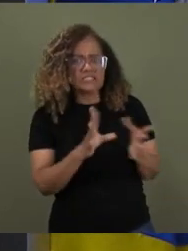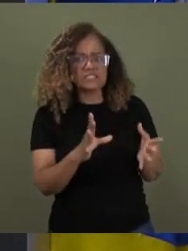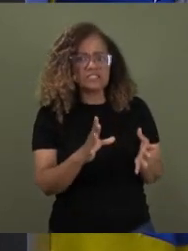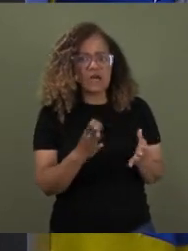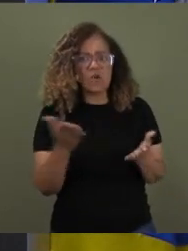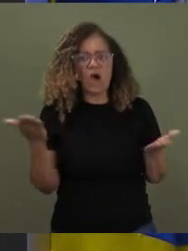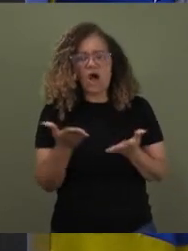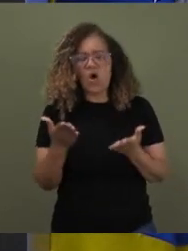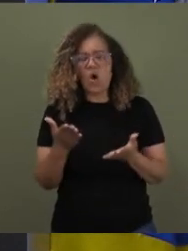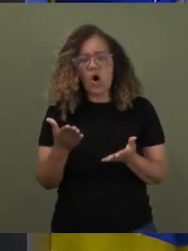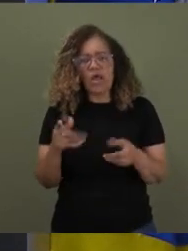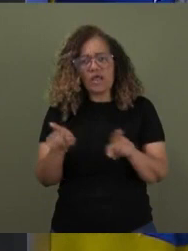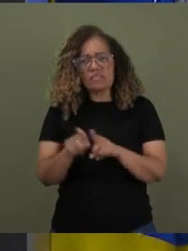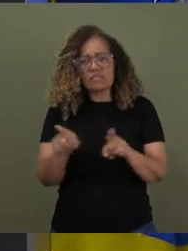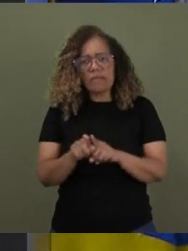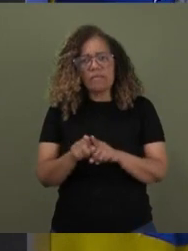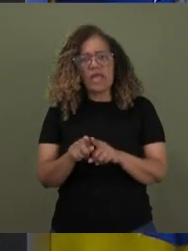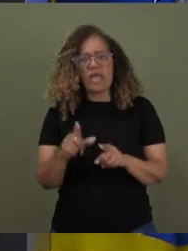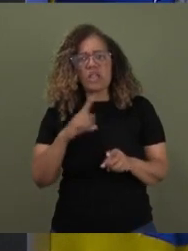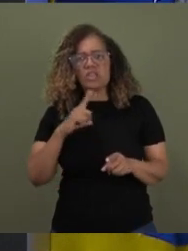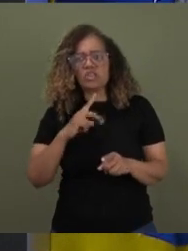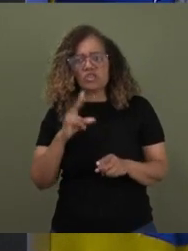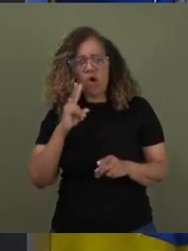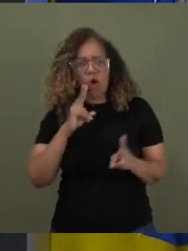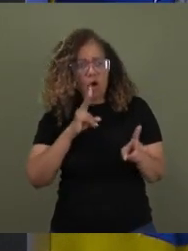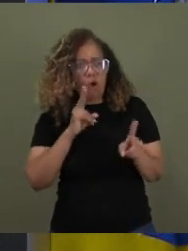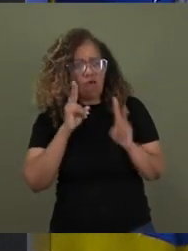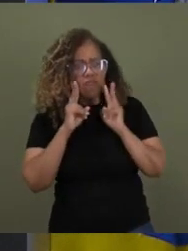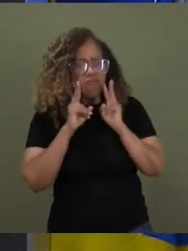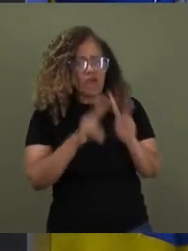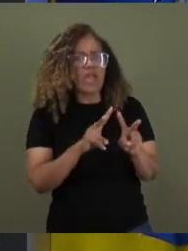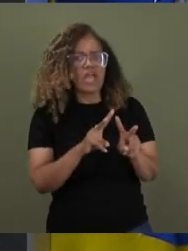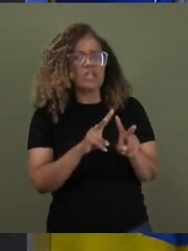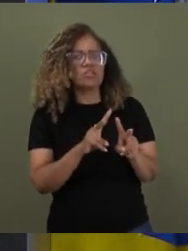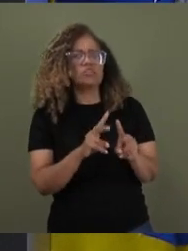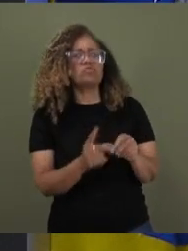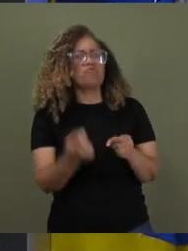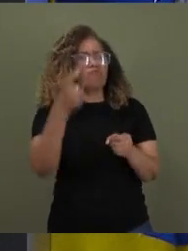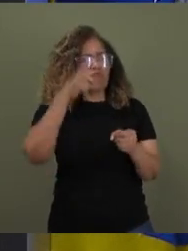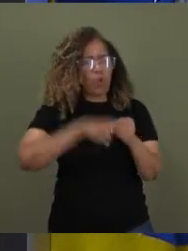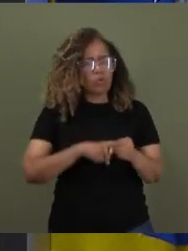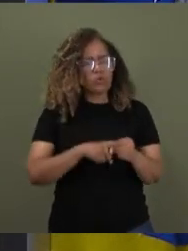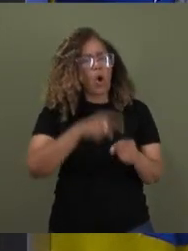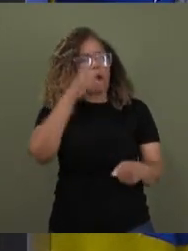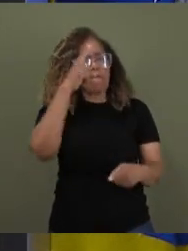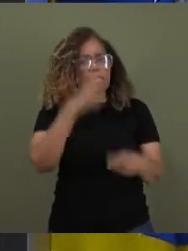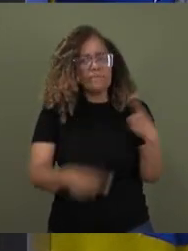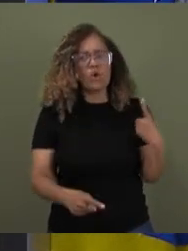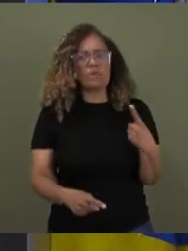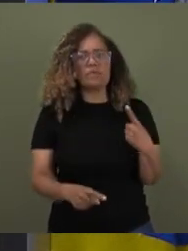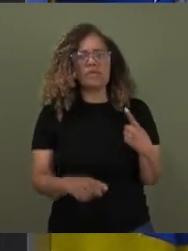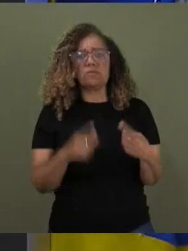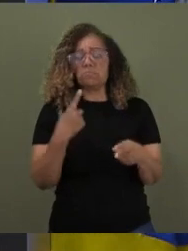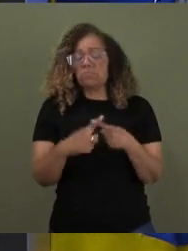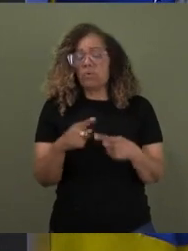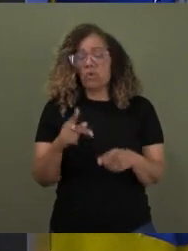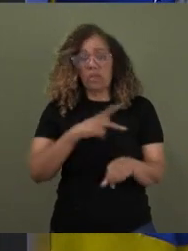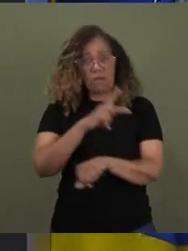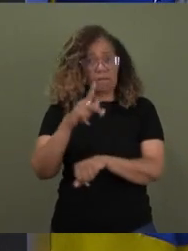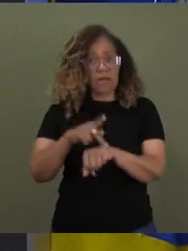a oposição da legalização, a volta da criminalização. Por quê? Porque os Estados Unidos é um